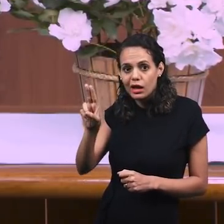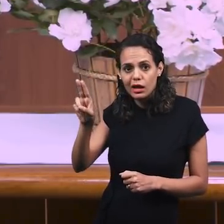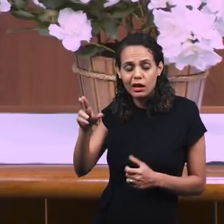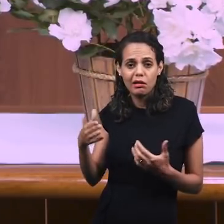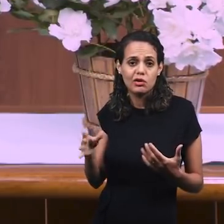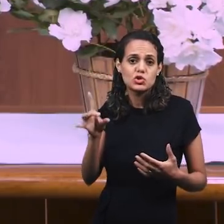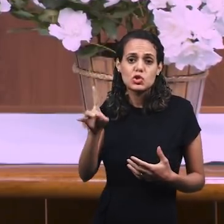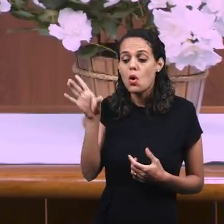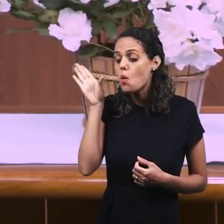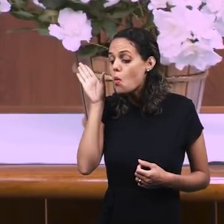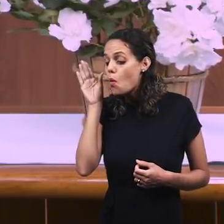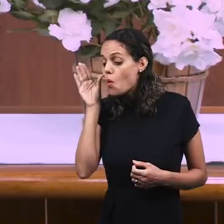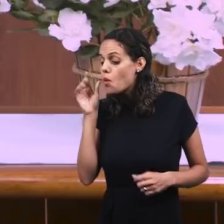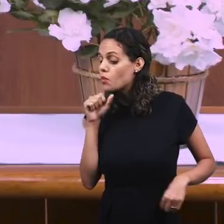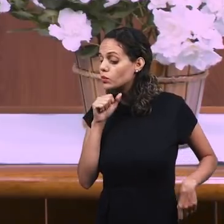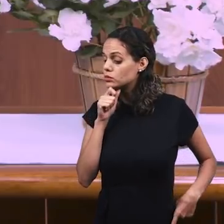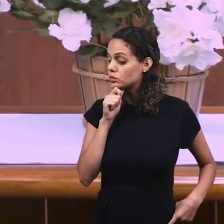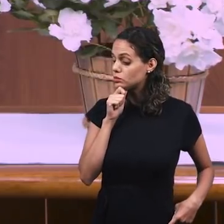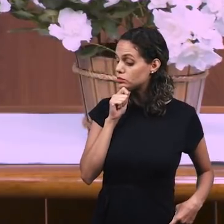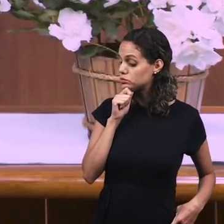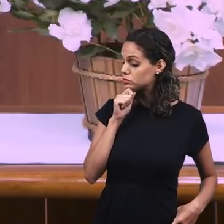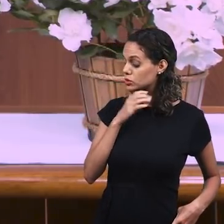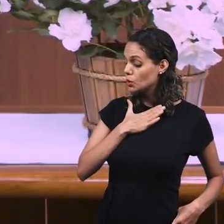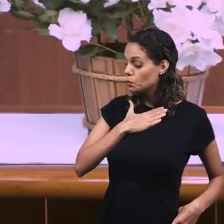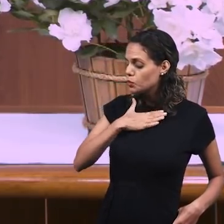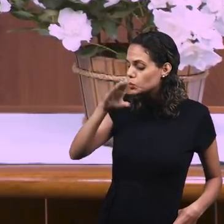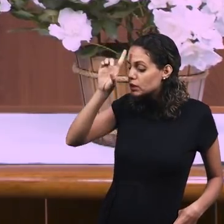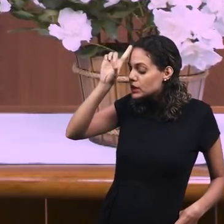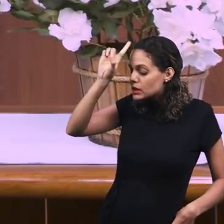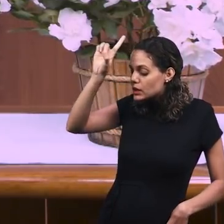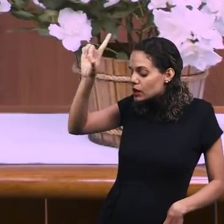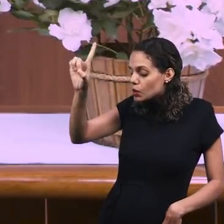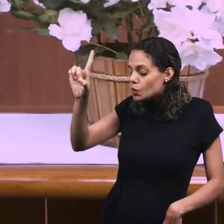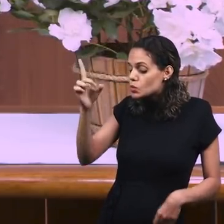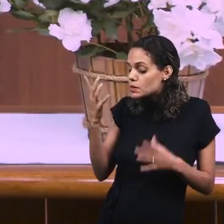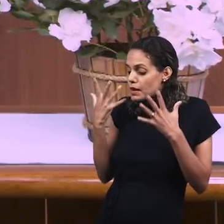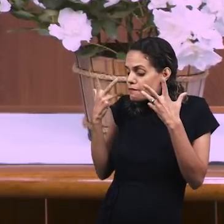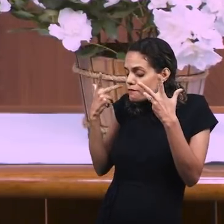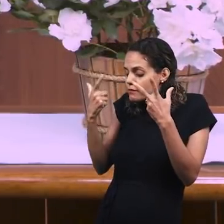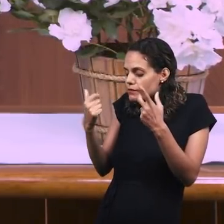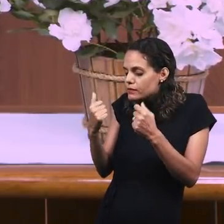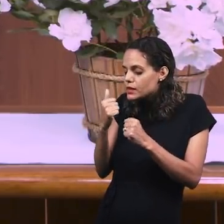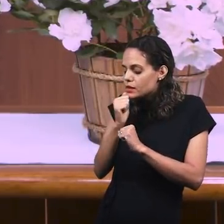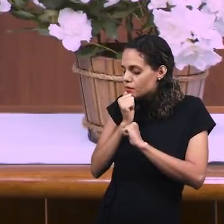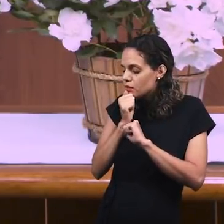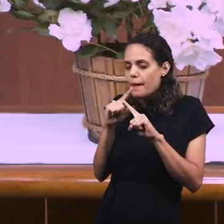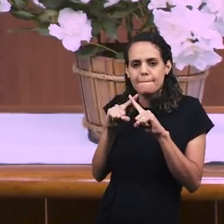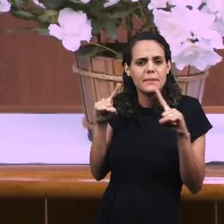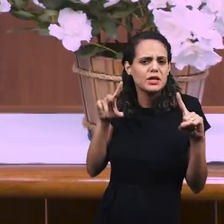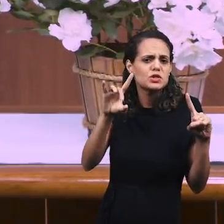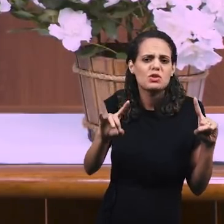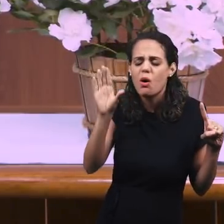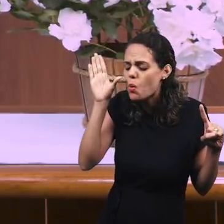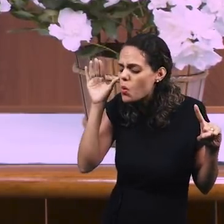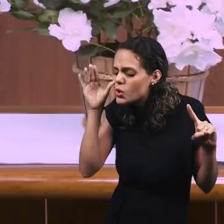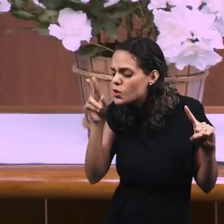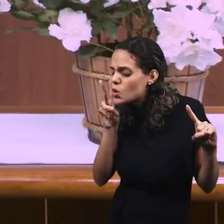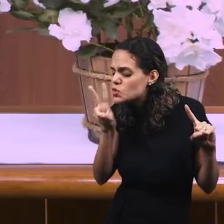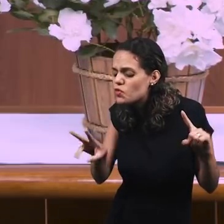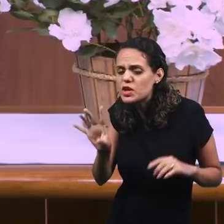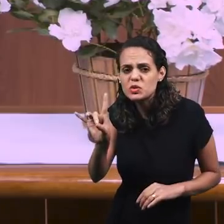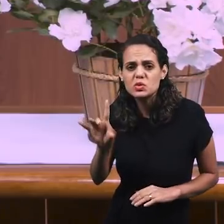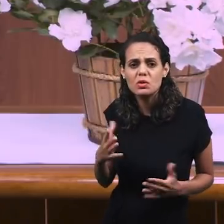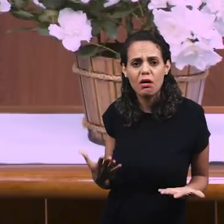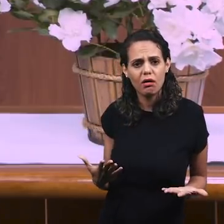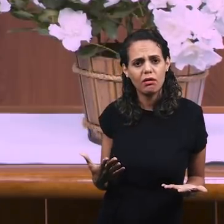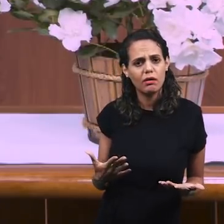eram espectadores. Eles estavam assistindo aquilo, meu Deus, coisa maravilhosa, mas eram espectadores, não estavam